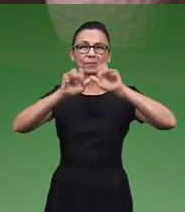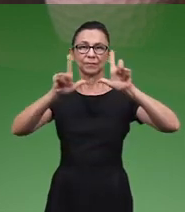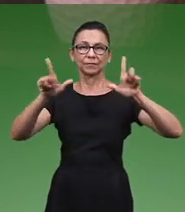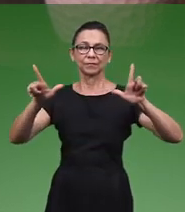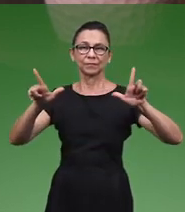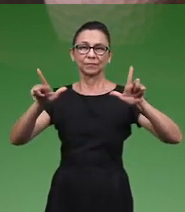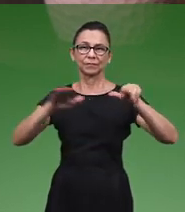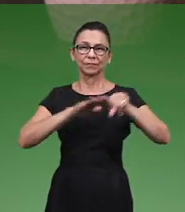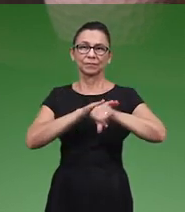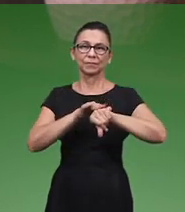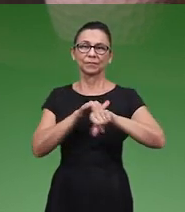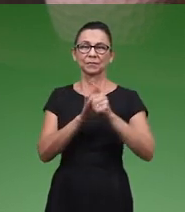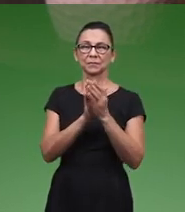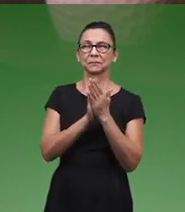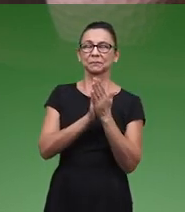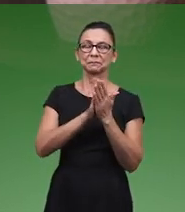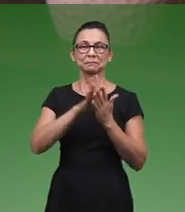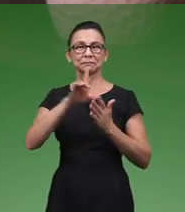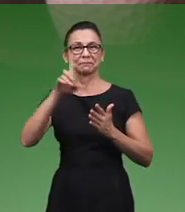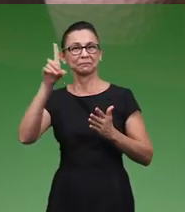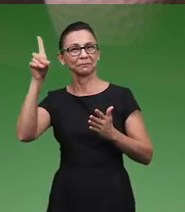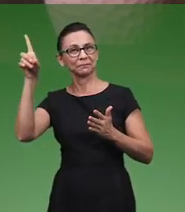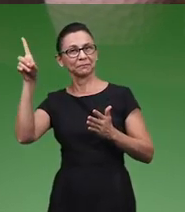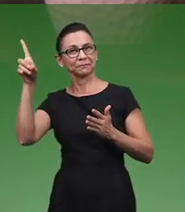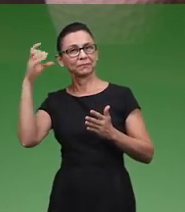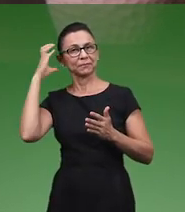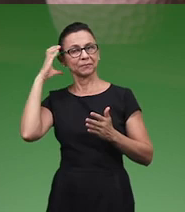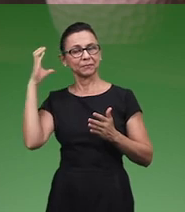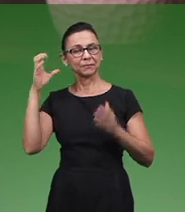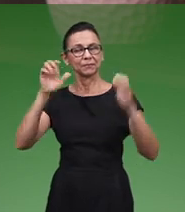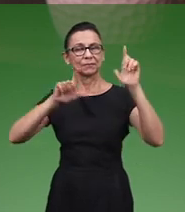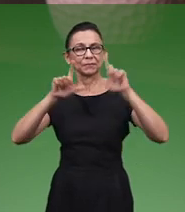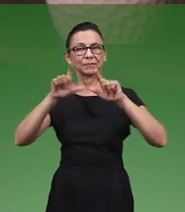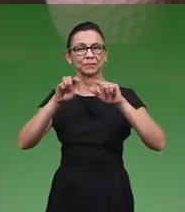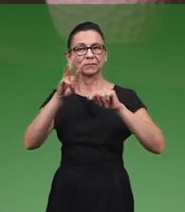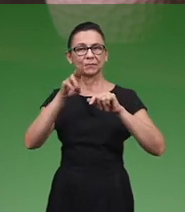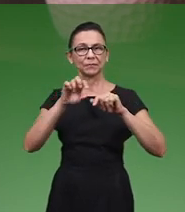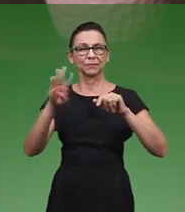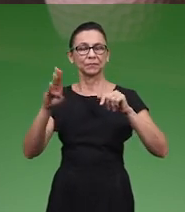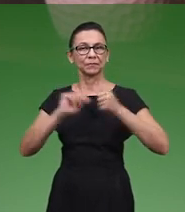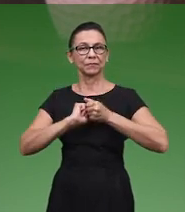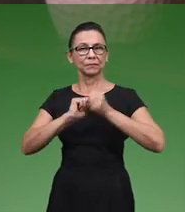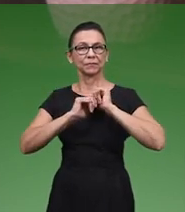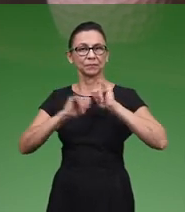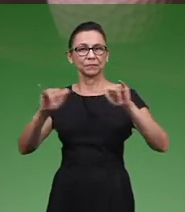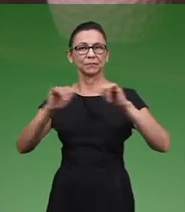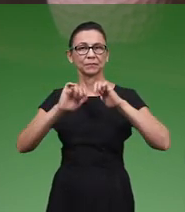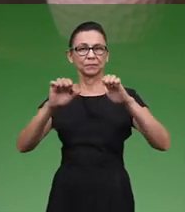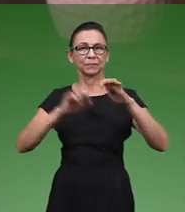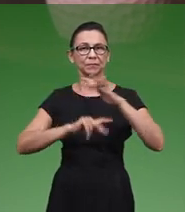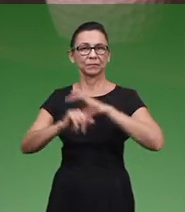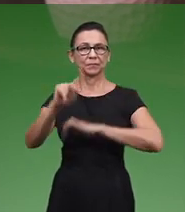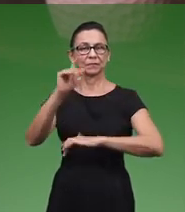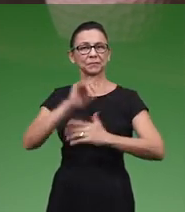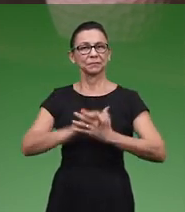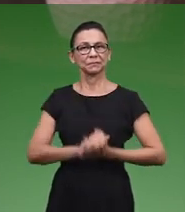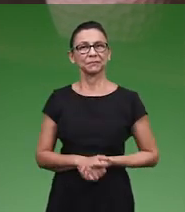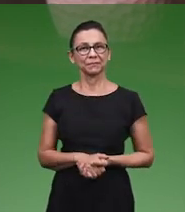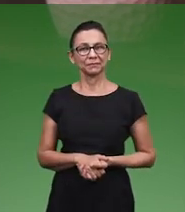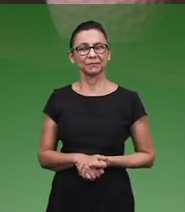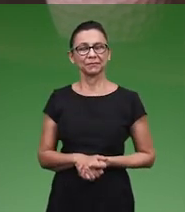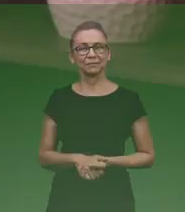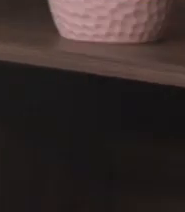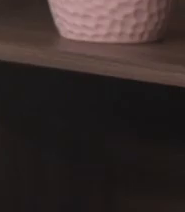do programa Conversas Bíblicas. Rádio e TV Web Manaim juntas, anunciando o Evangelho Eterno.